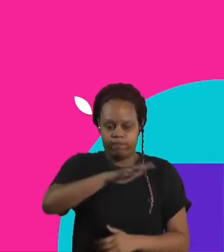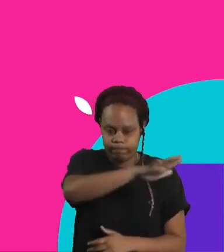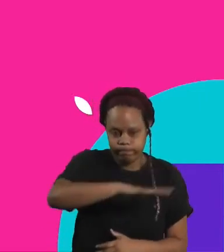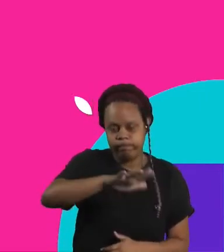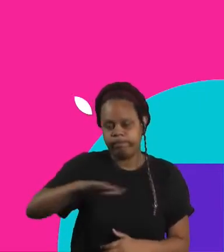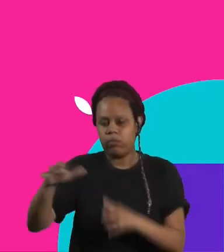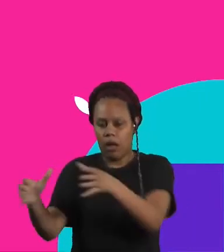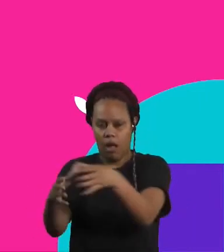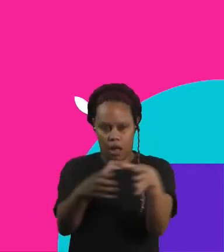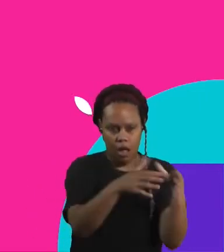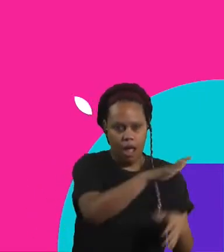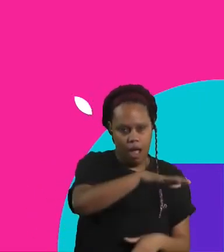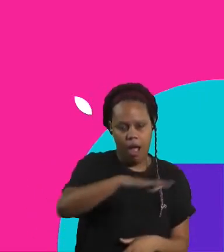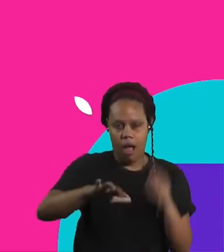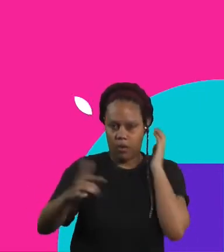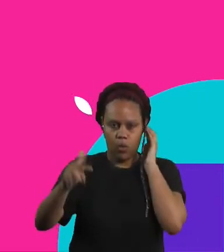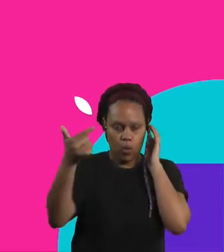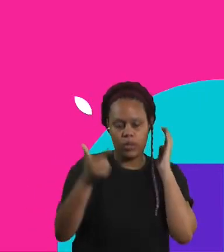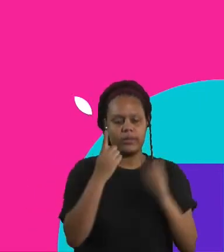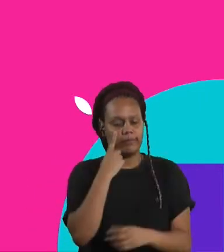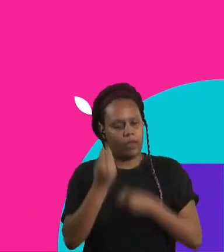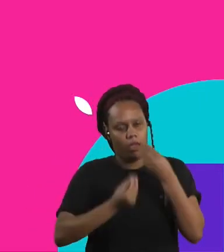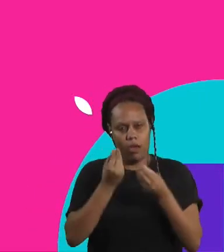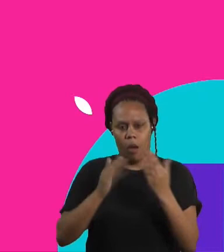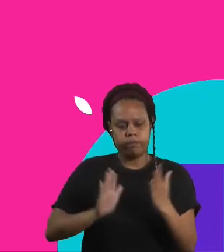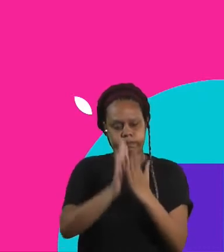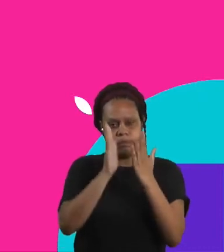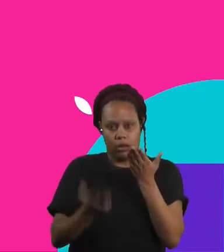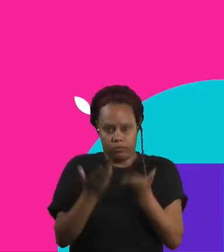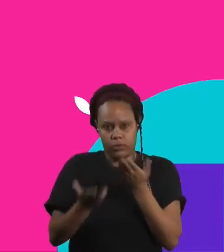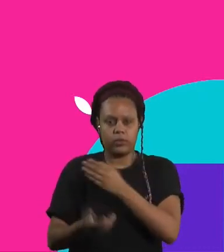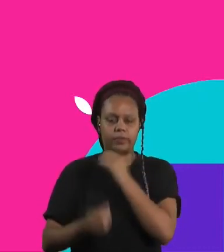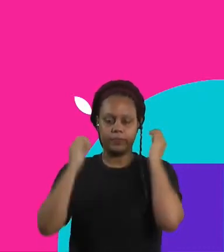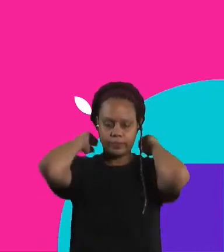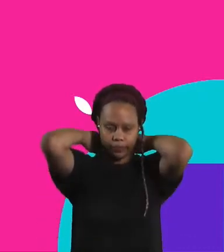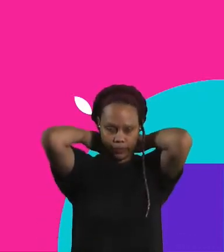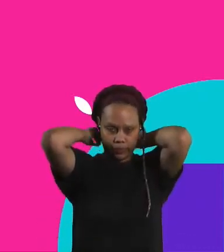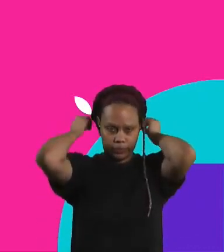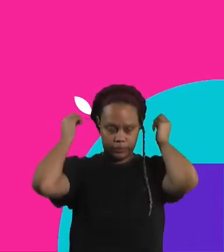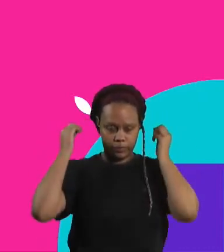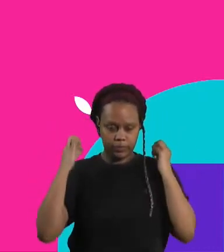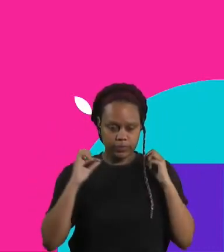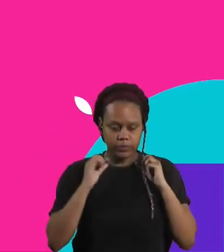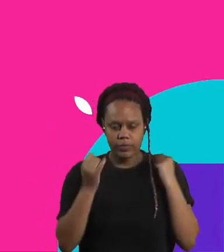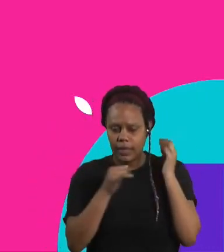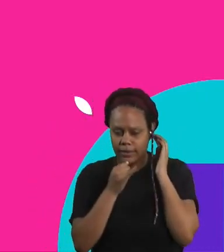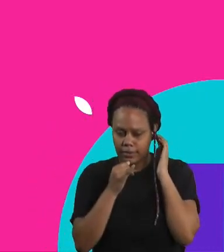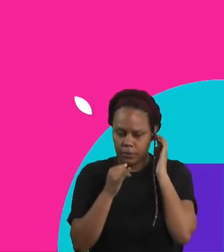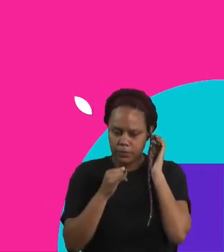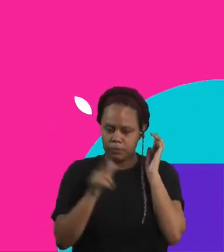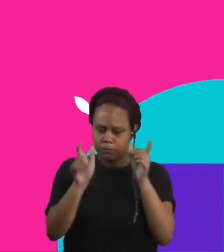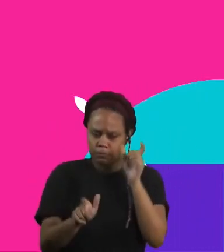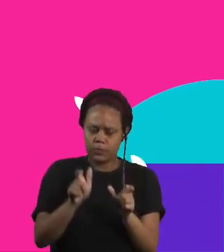já construídos em operação. Vamos medir o impacto desse centro, desde o impacto que ele causava nos participantes até o